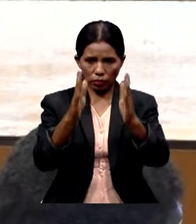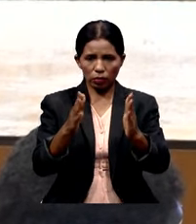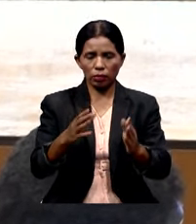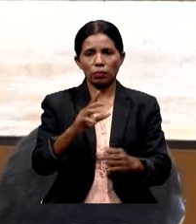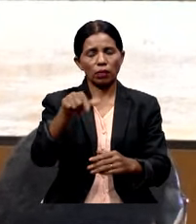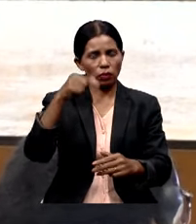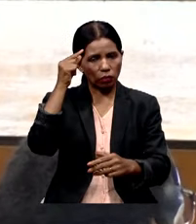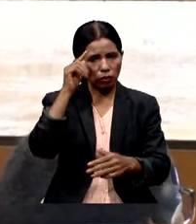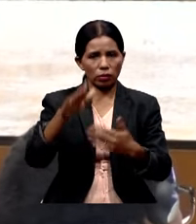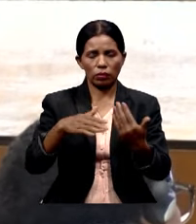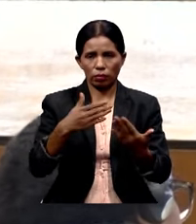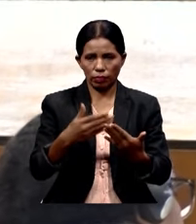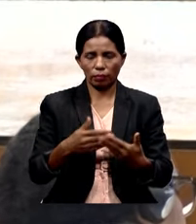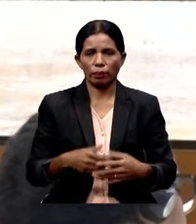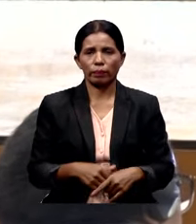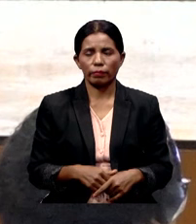a governação.